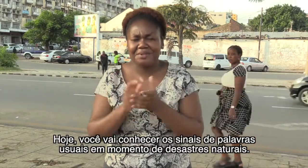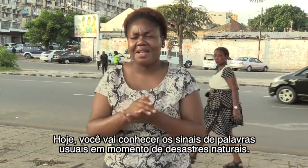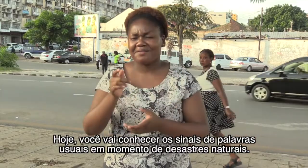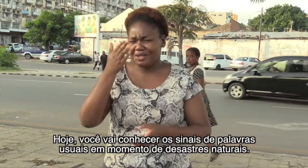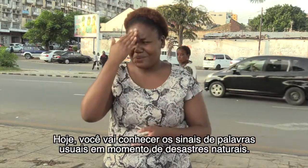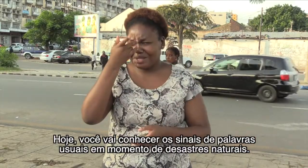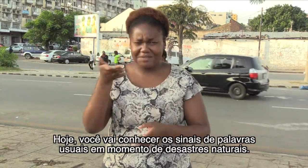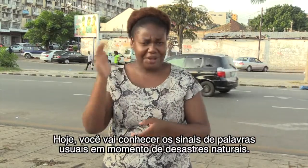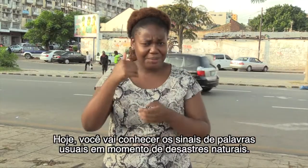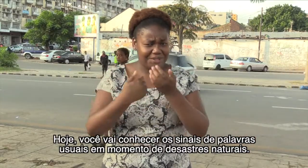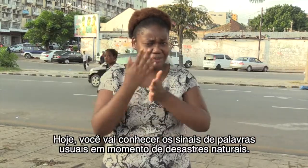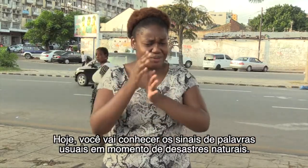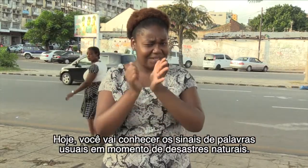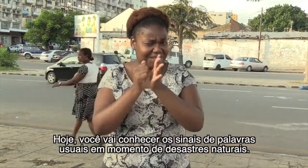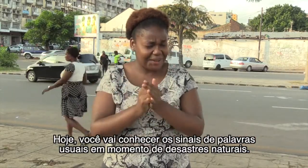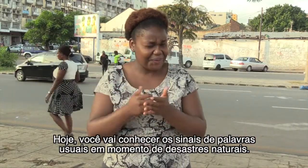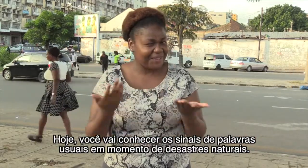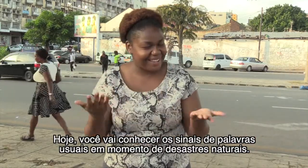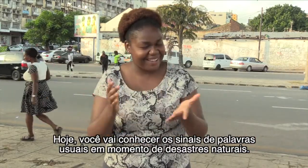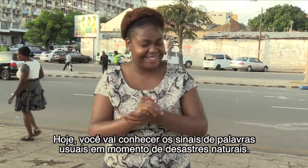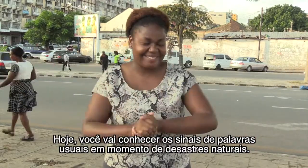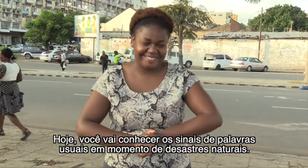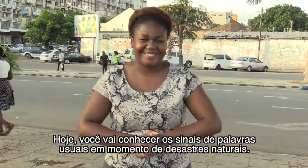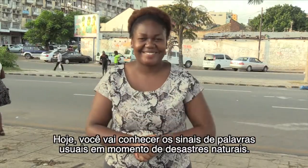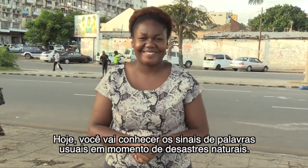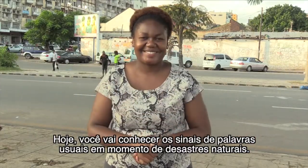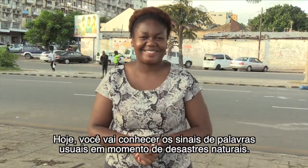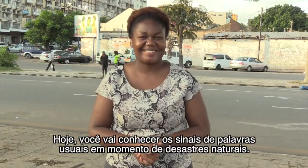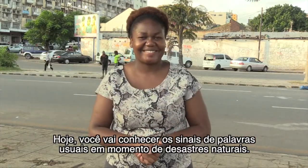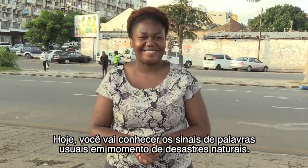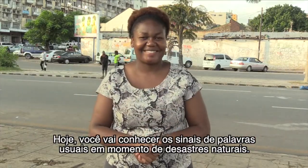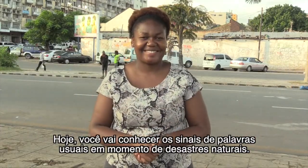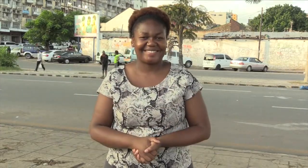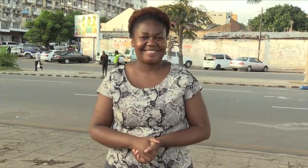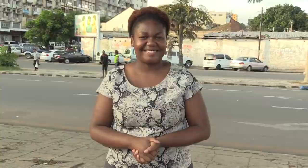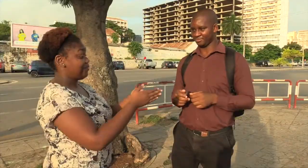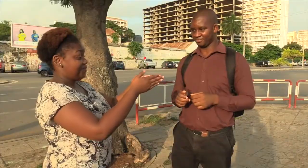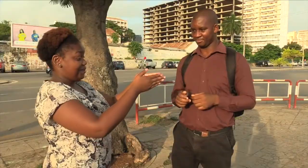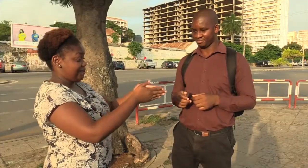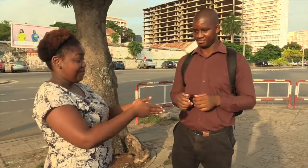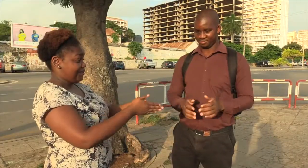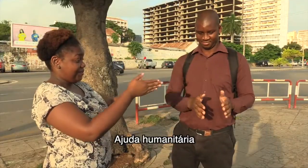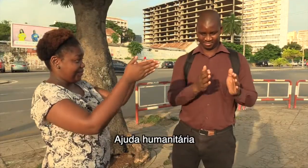Hoje você vai conhecer os sinais de palavras usuais depois de desastres naturais.